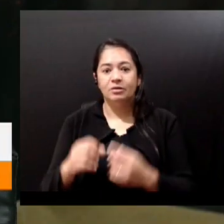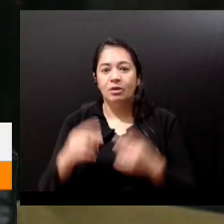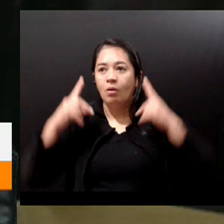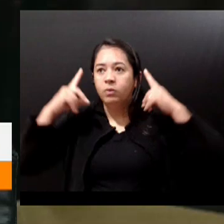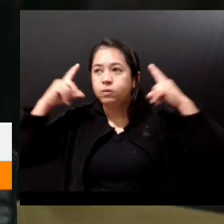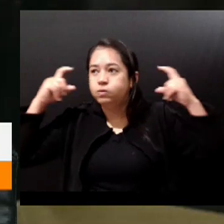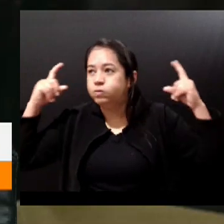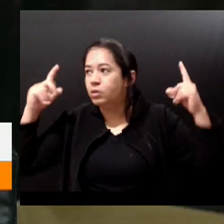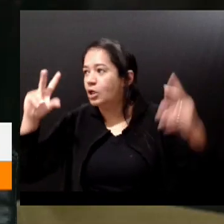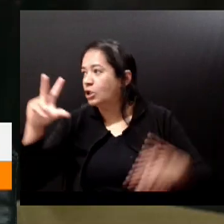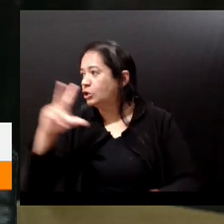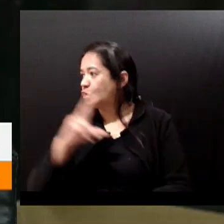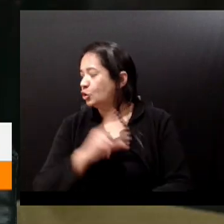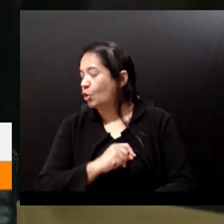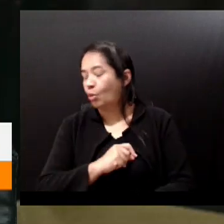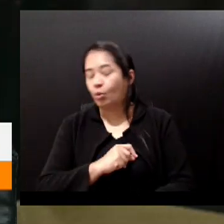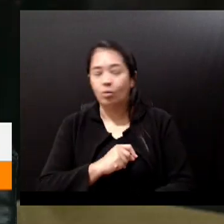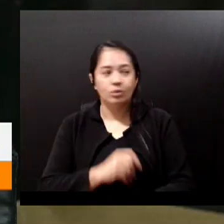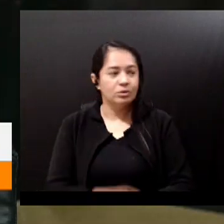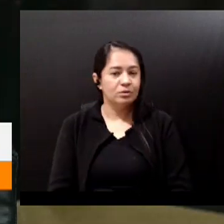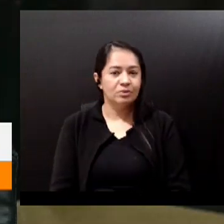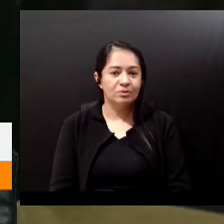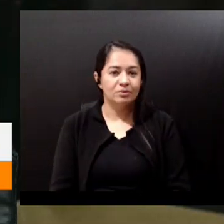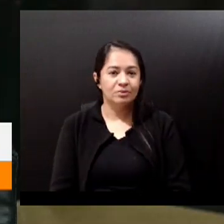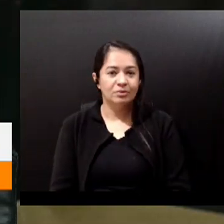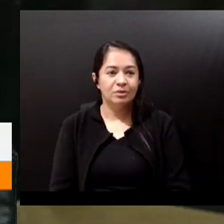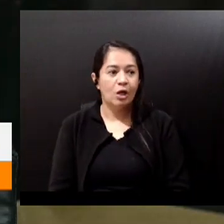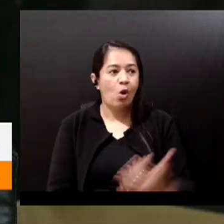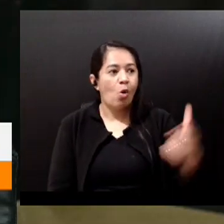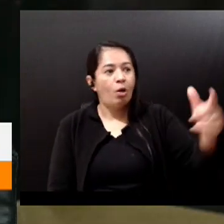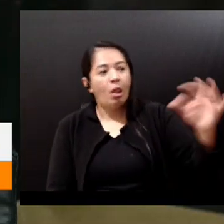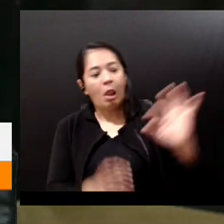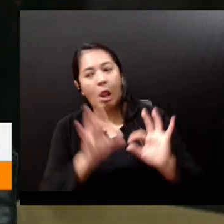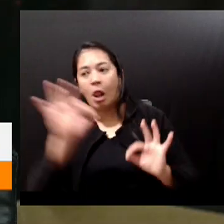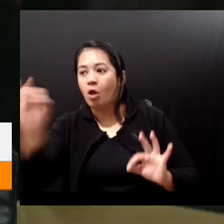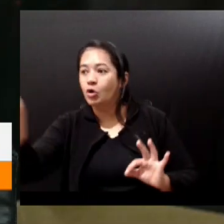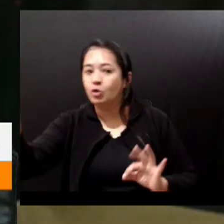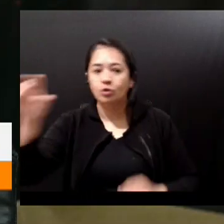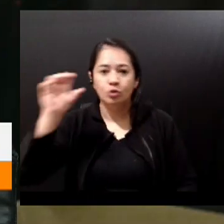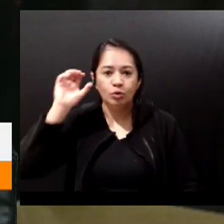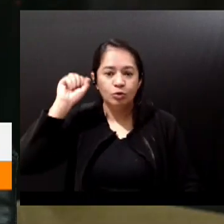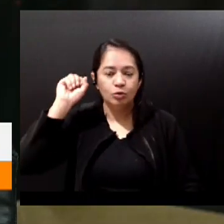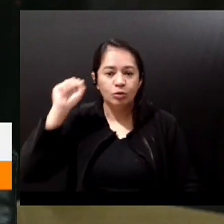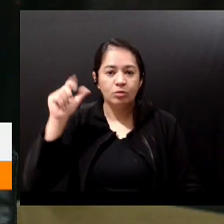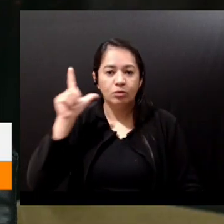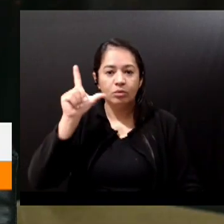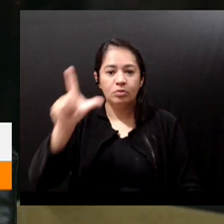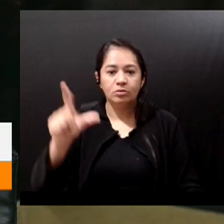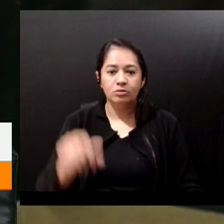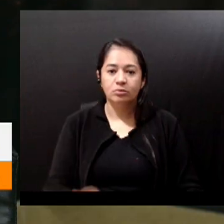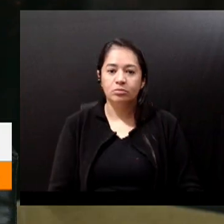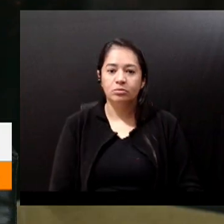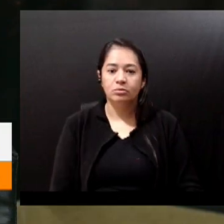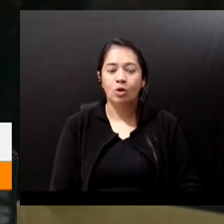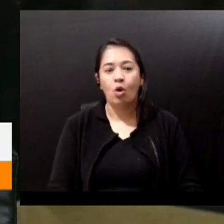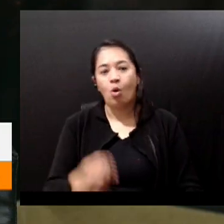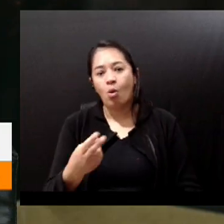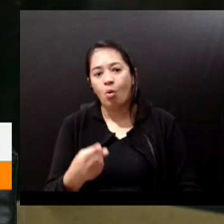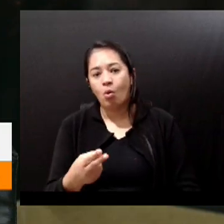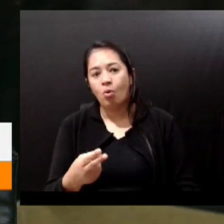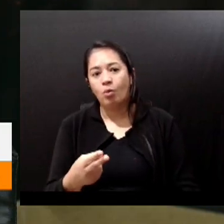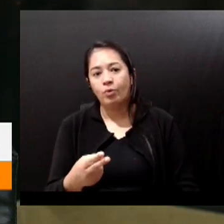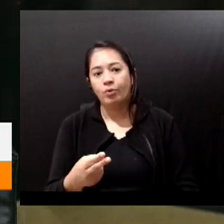daqui no outro quarteirão tá ouvindo você falar com a outra pessoa. Ou então essa questão de fazer chamada de vídeo